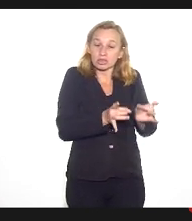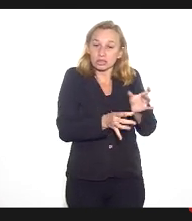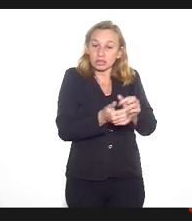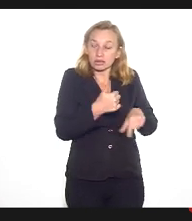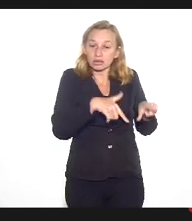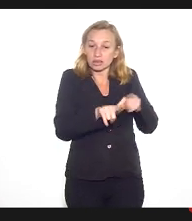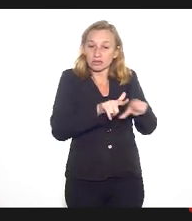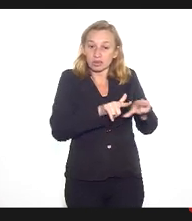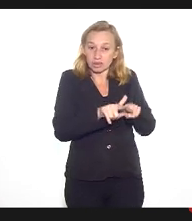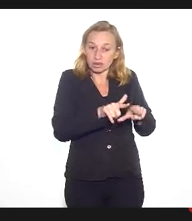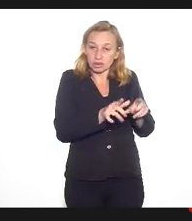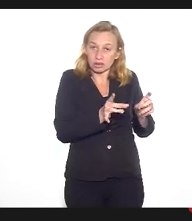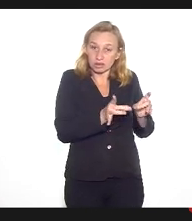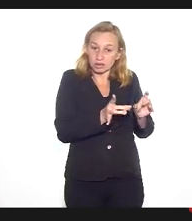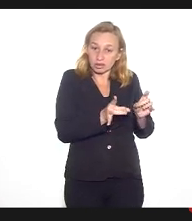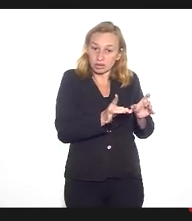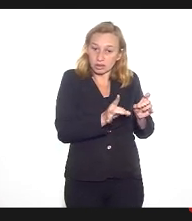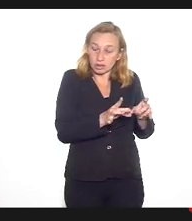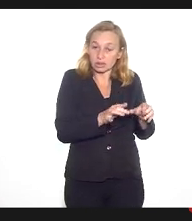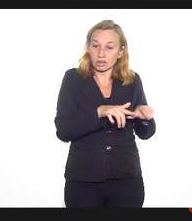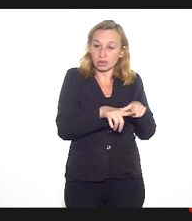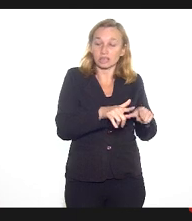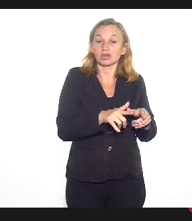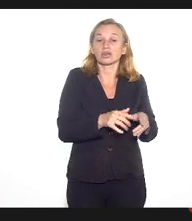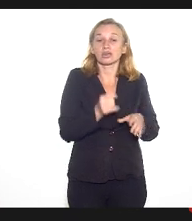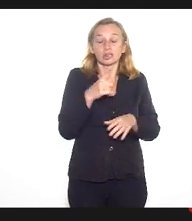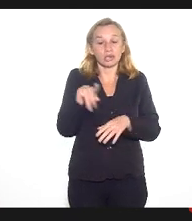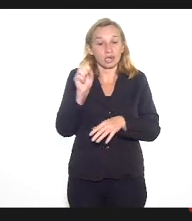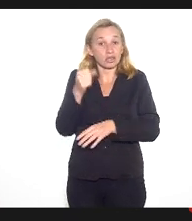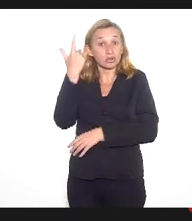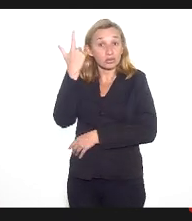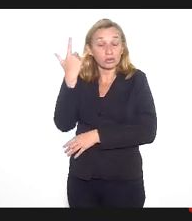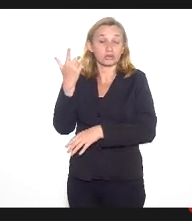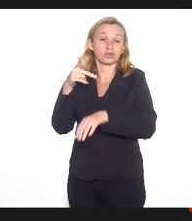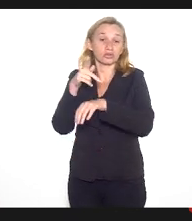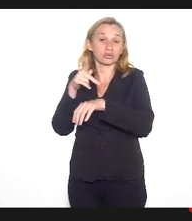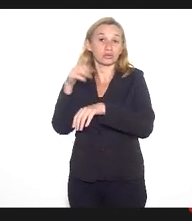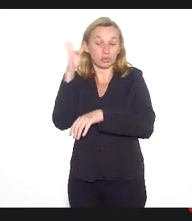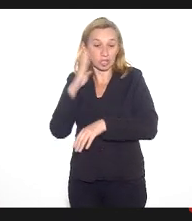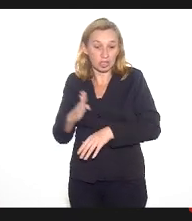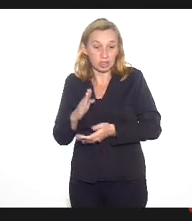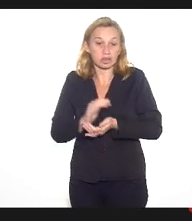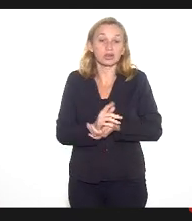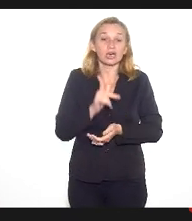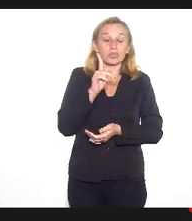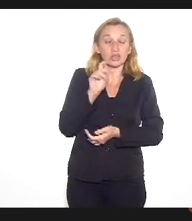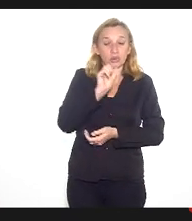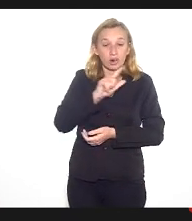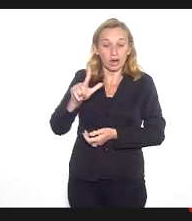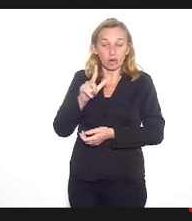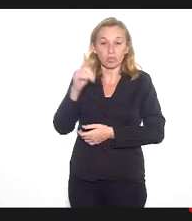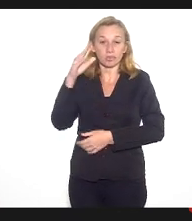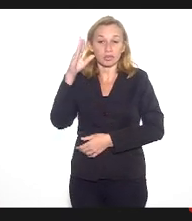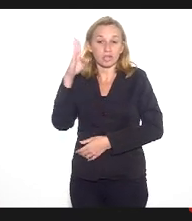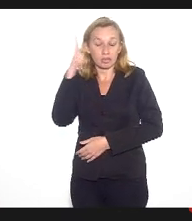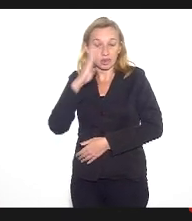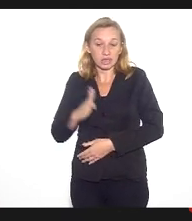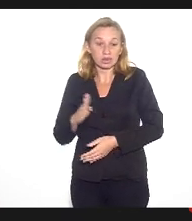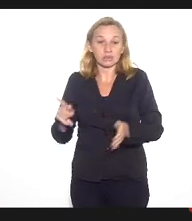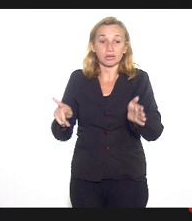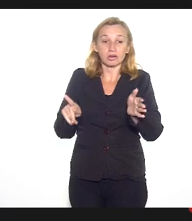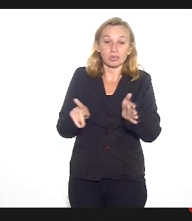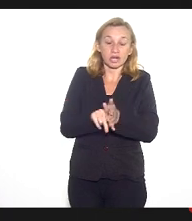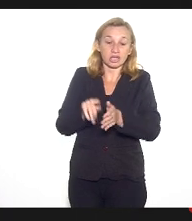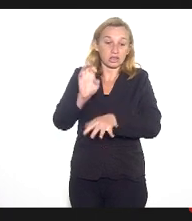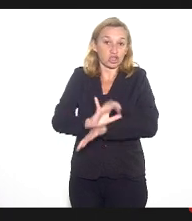natural no Brasil. E sendo certo que a Petrogal Brasil se considera e está localizada no estado do Rio de